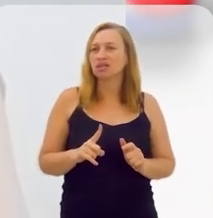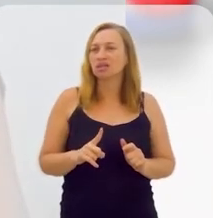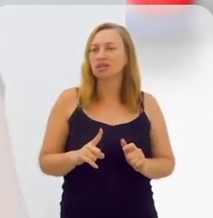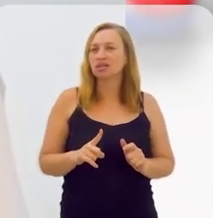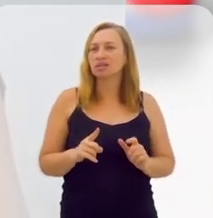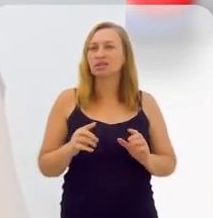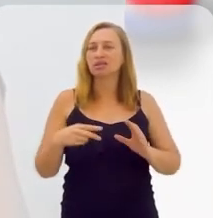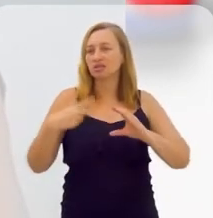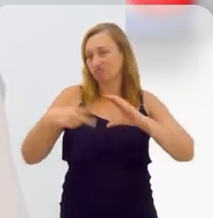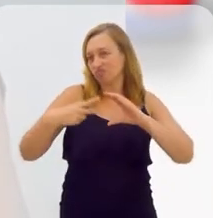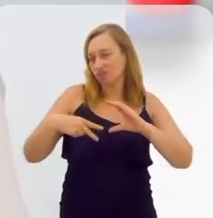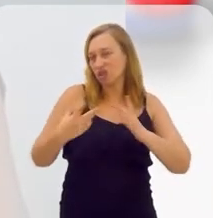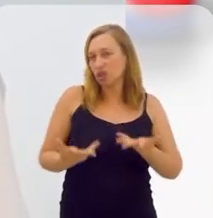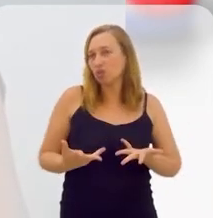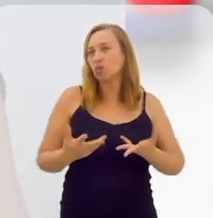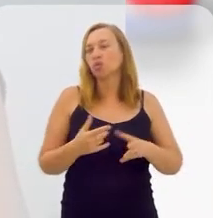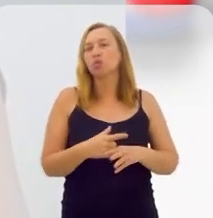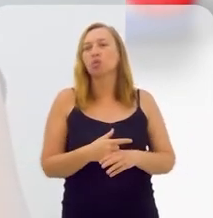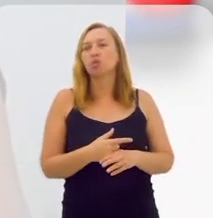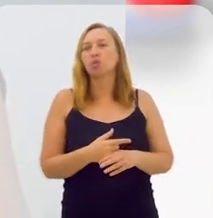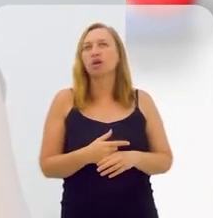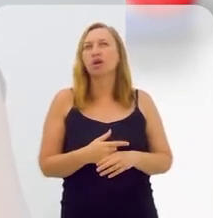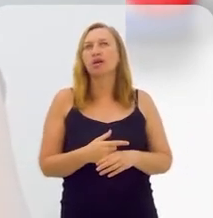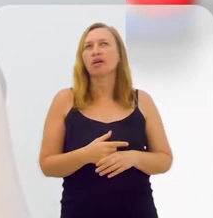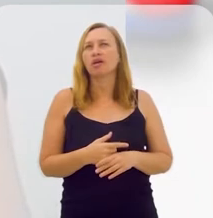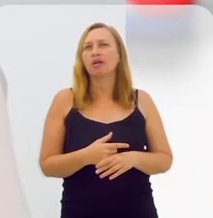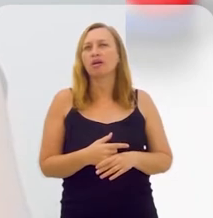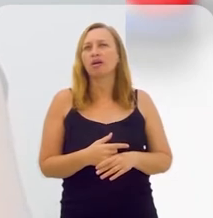Tem a Câmara dos Vereadores, tem